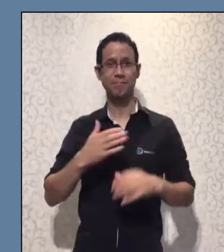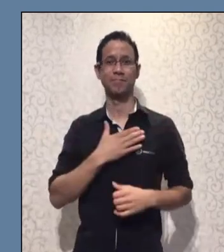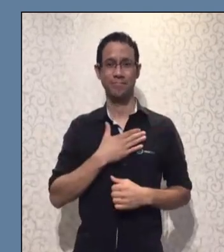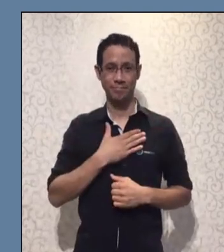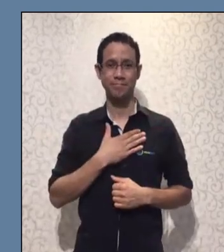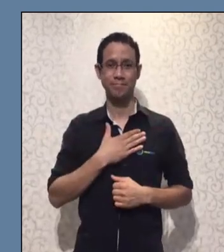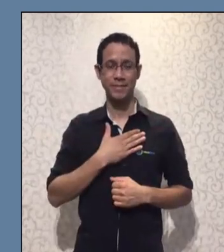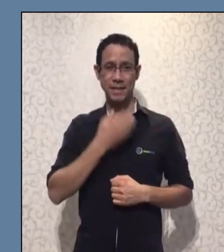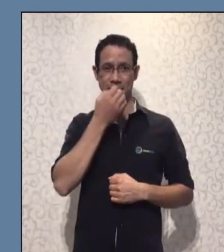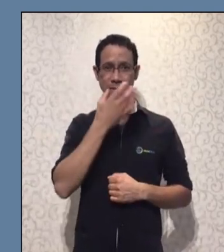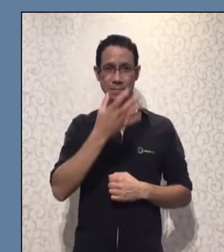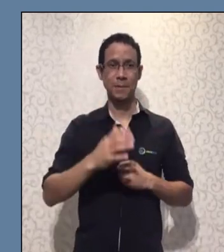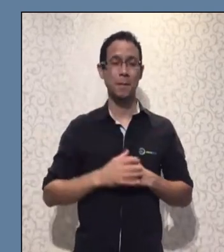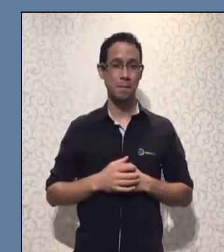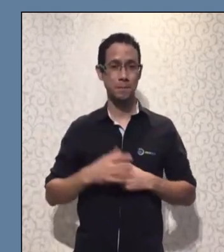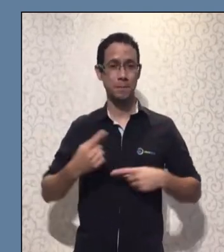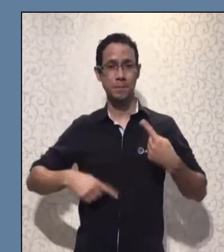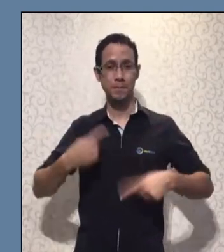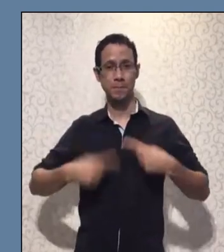poder discutir